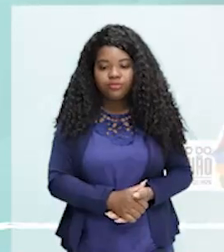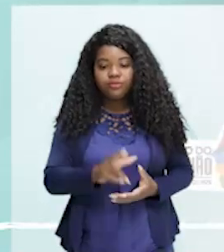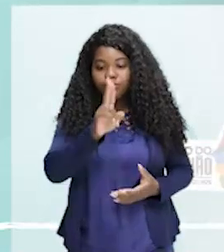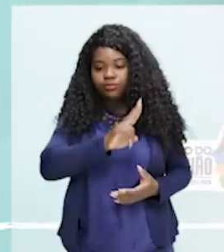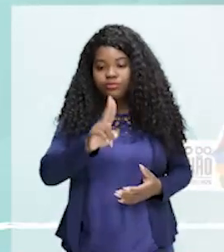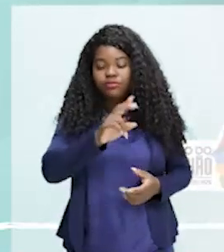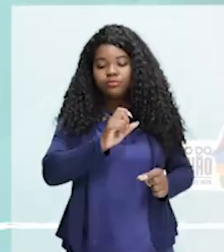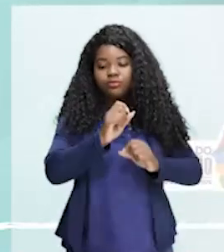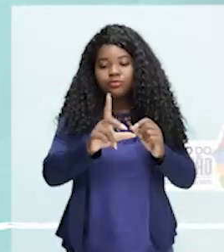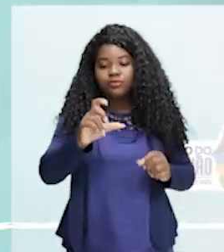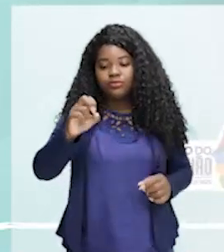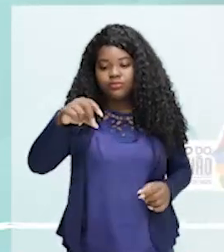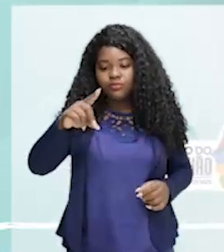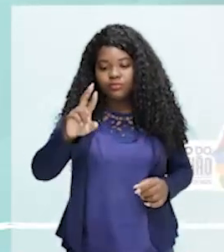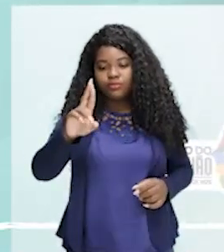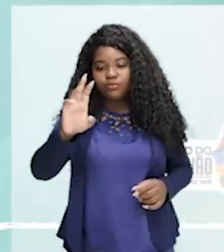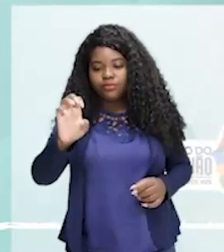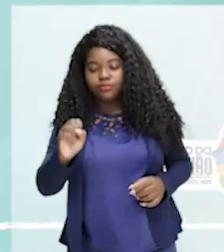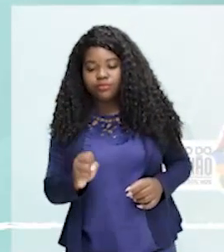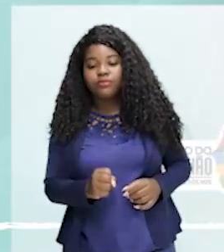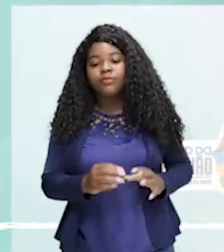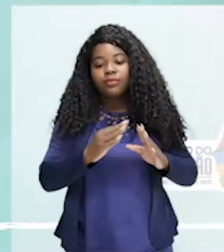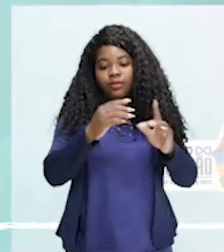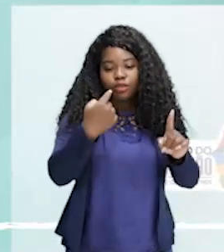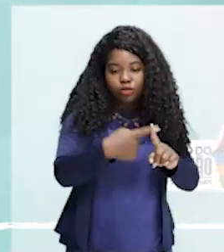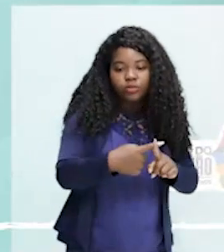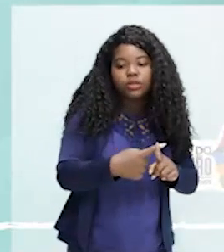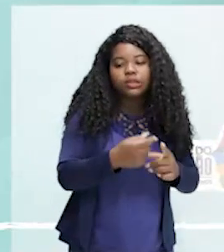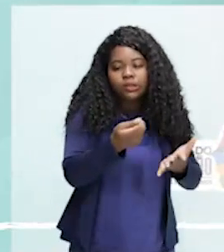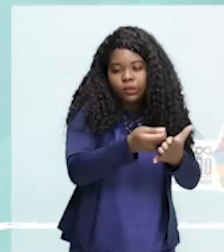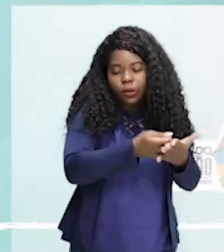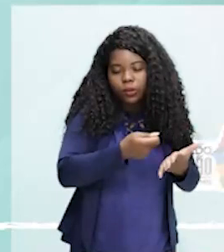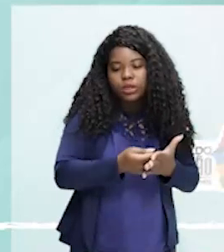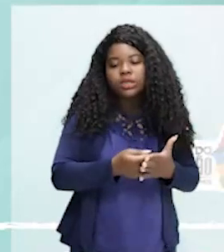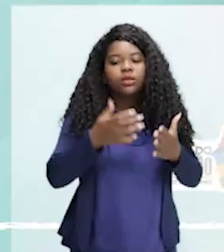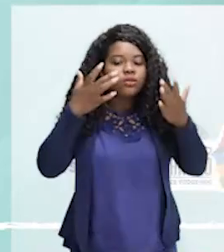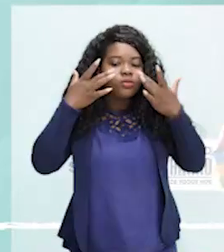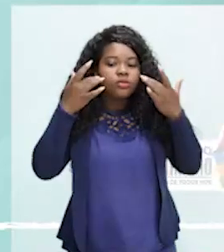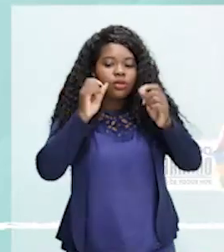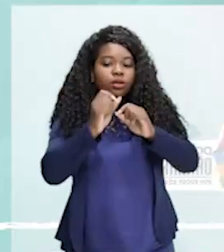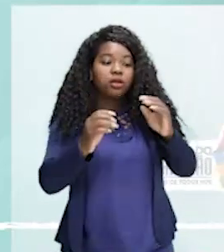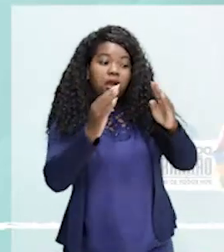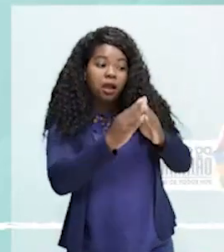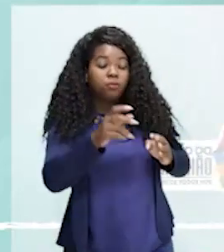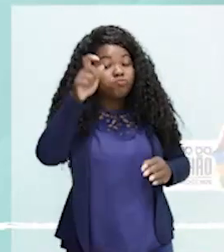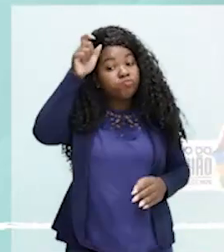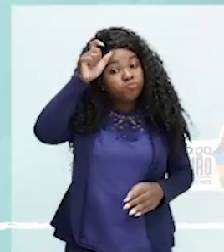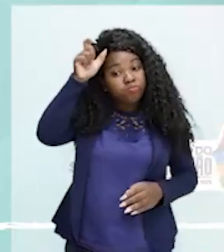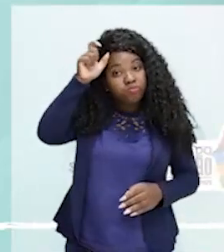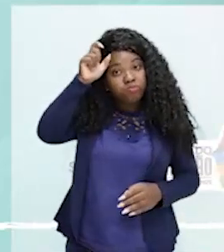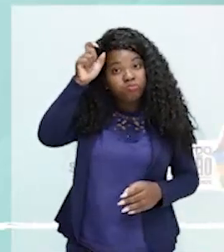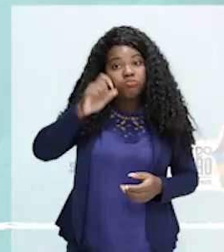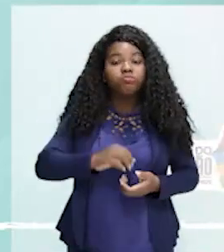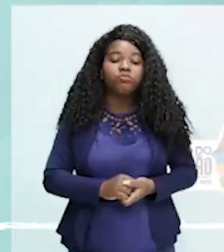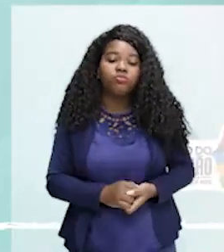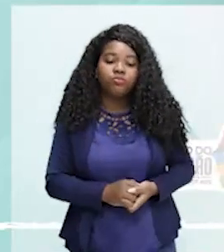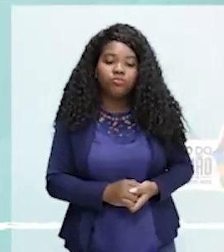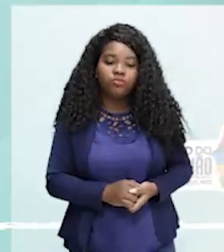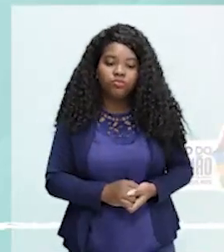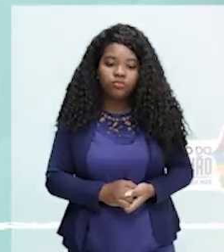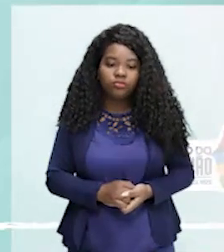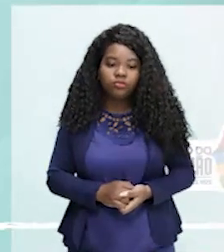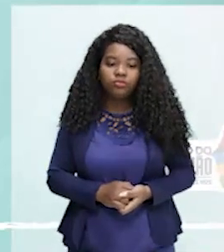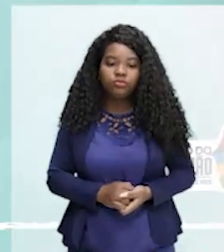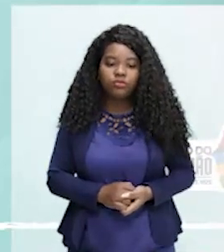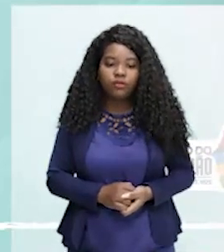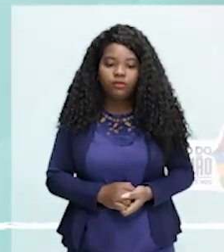Londres, e a igreja determinava que o teatro era a casa do diabo. Né? Assistam aula sobre